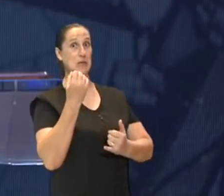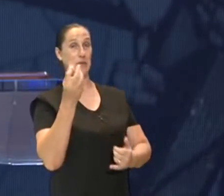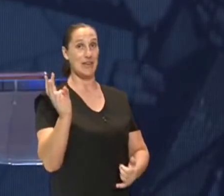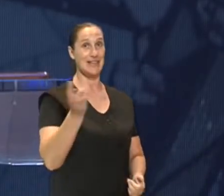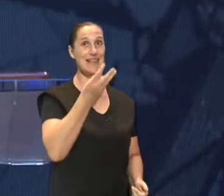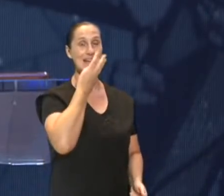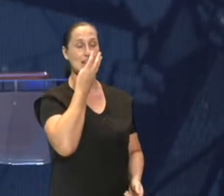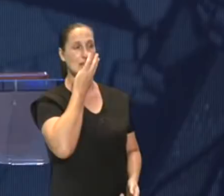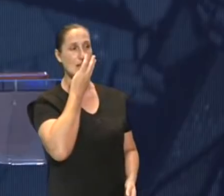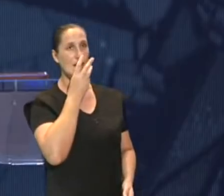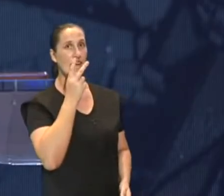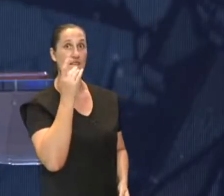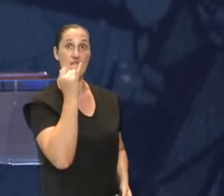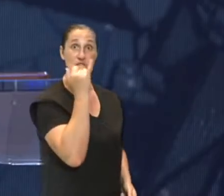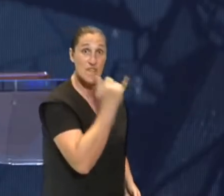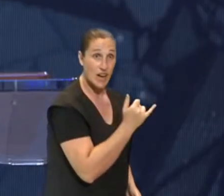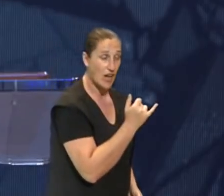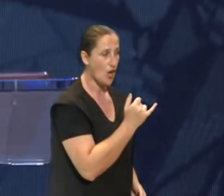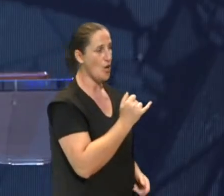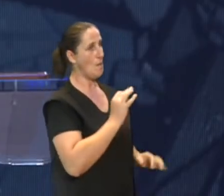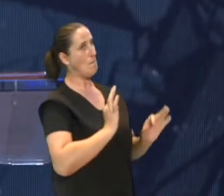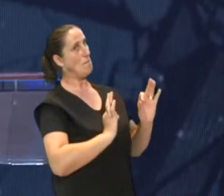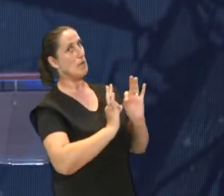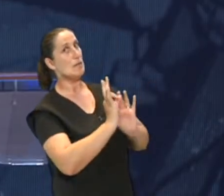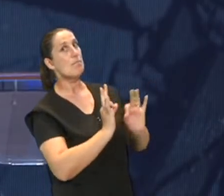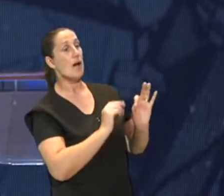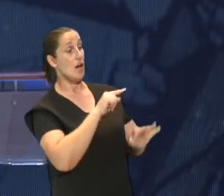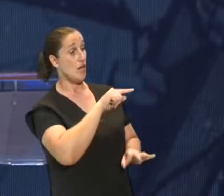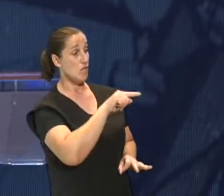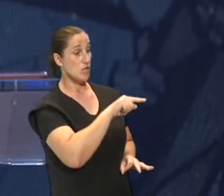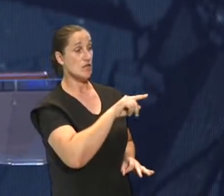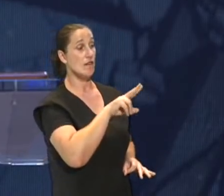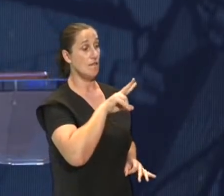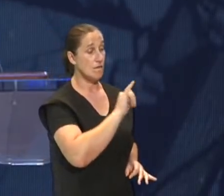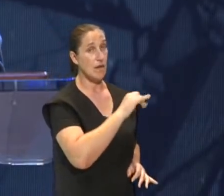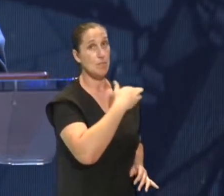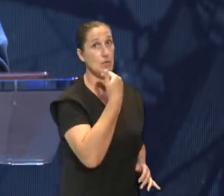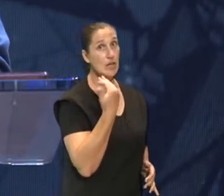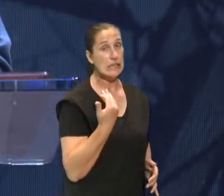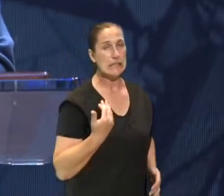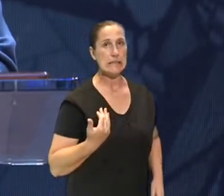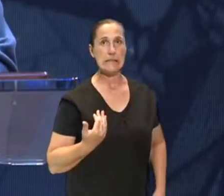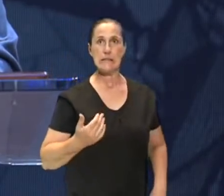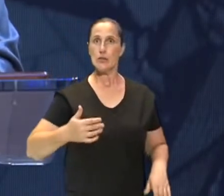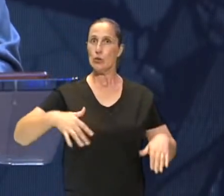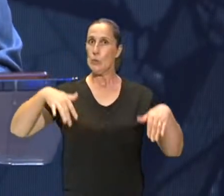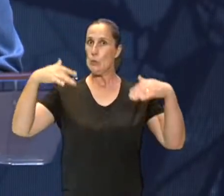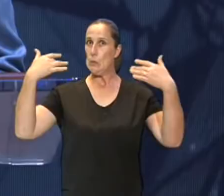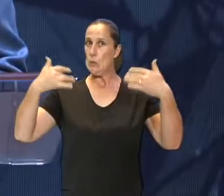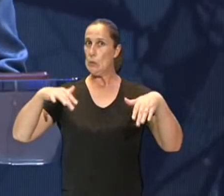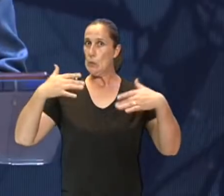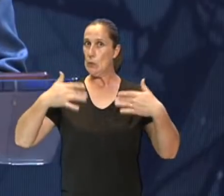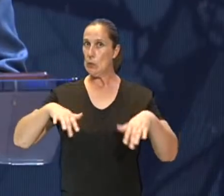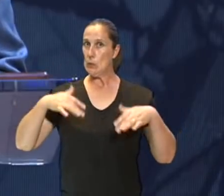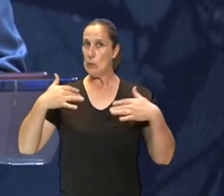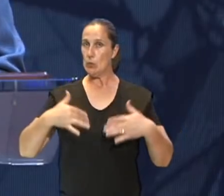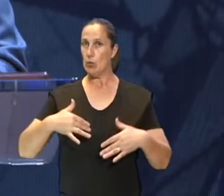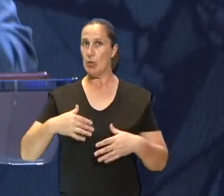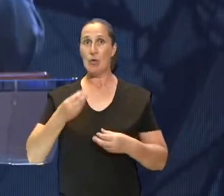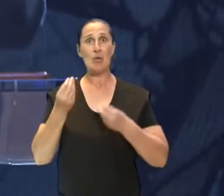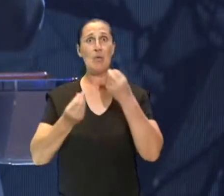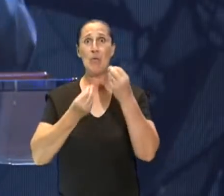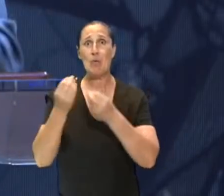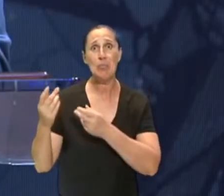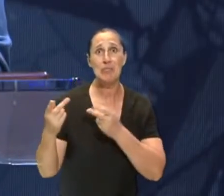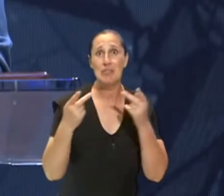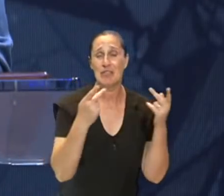prepara tudo porque você vai morrer, não tem jeito não. Eu fico pensando às vezes, que visita pastoral foi essa? Já